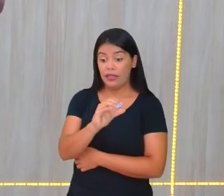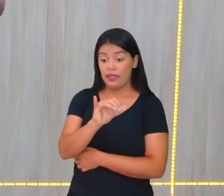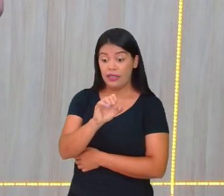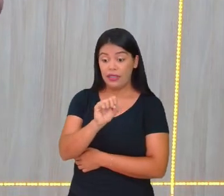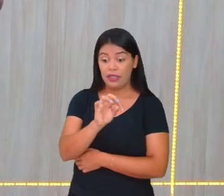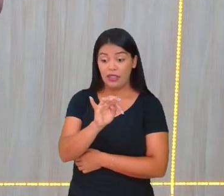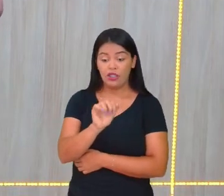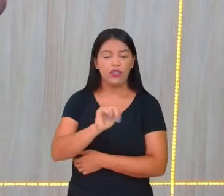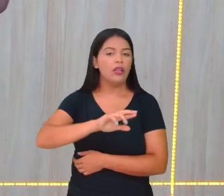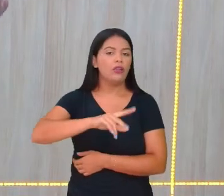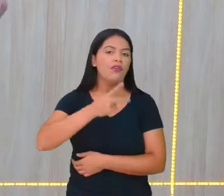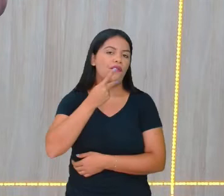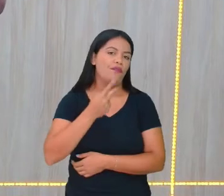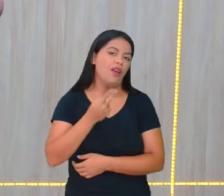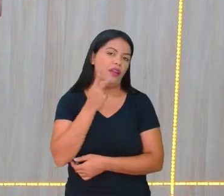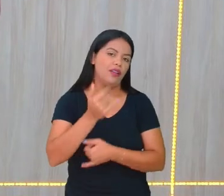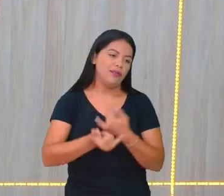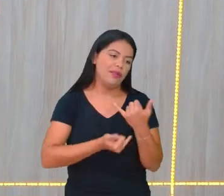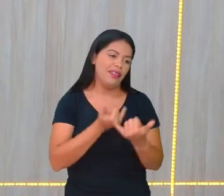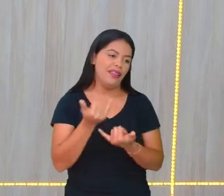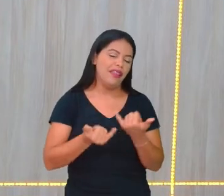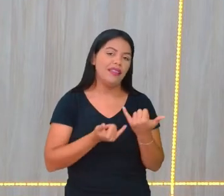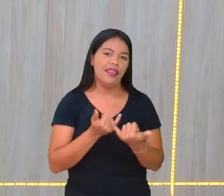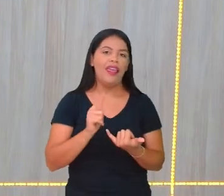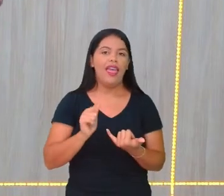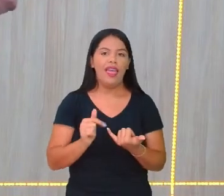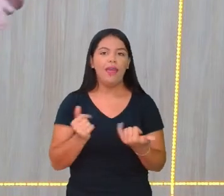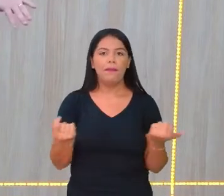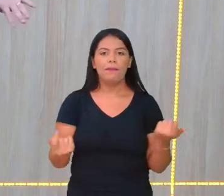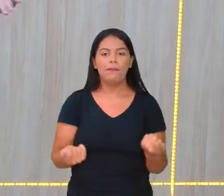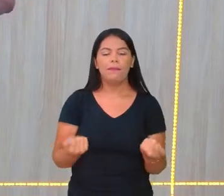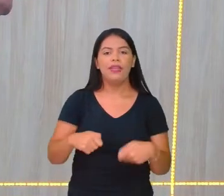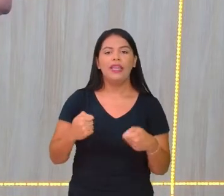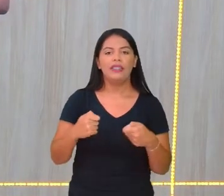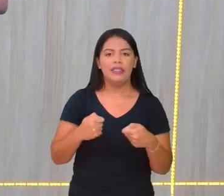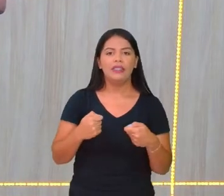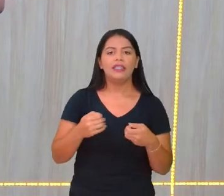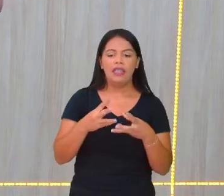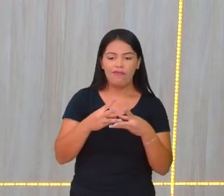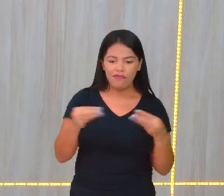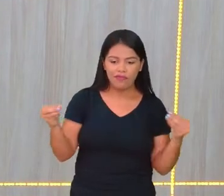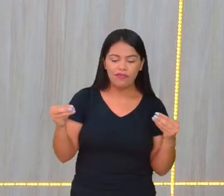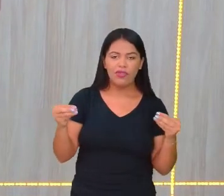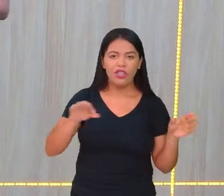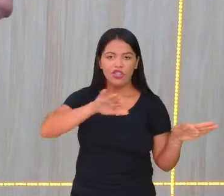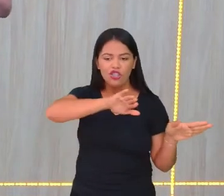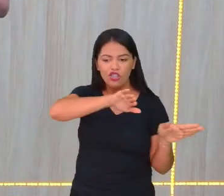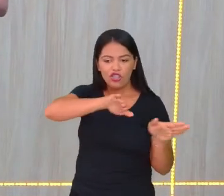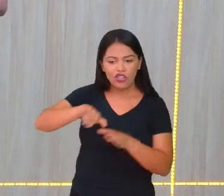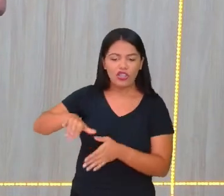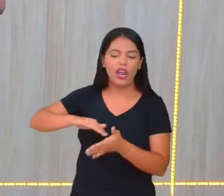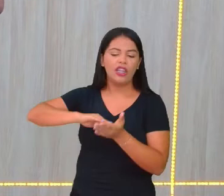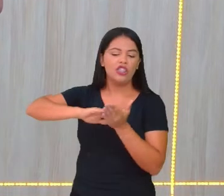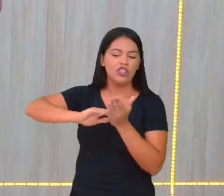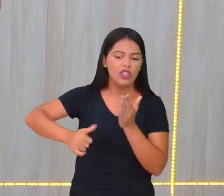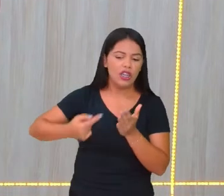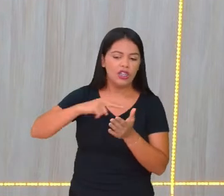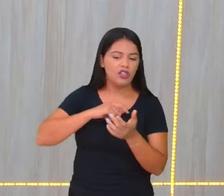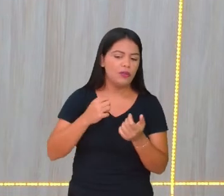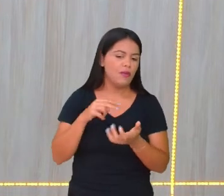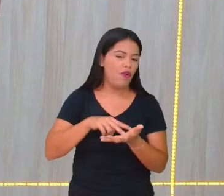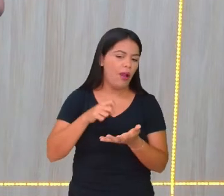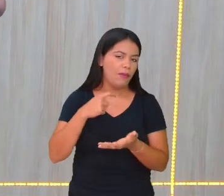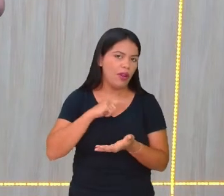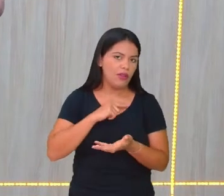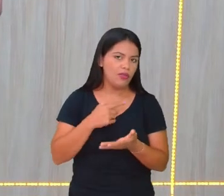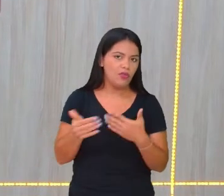é uma fala que deve ser realmente abolida do nosso meio. Nós precisamos tirar do nosso vocabulário